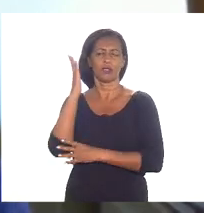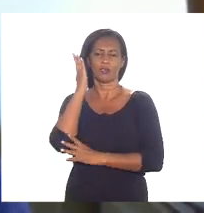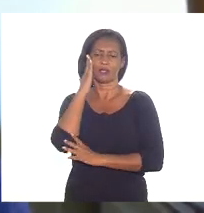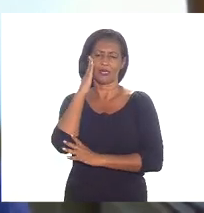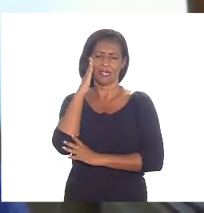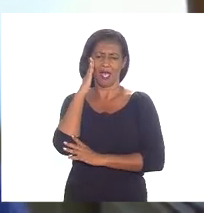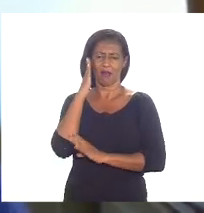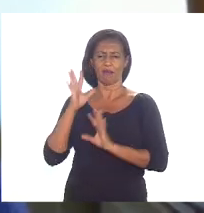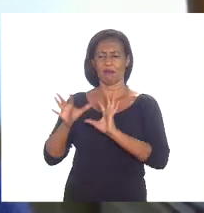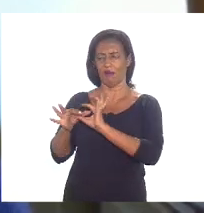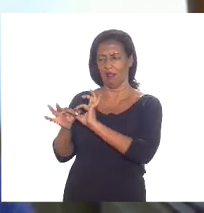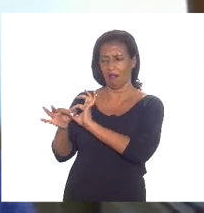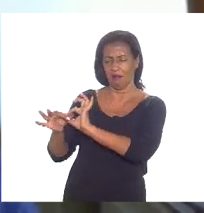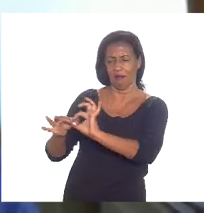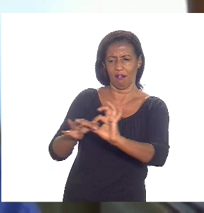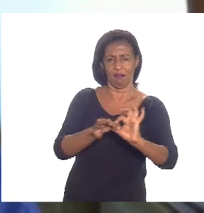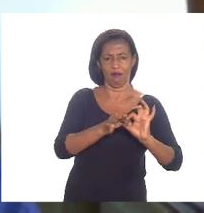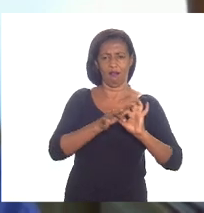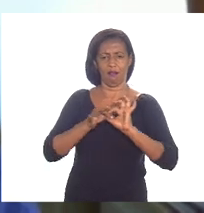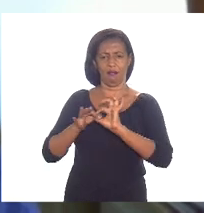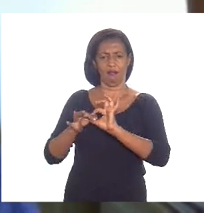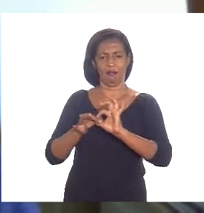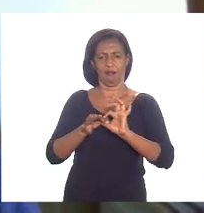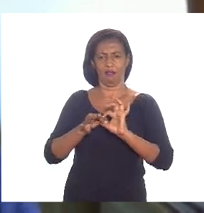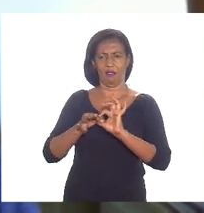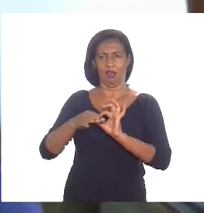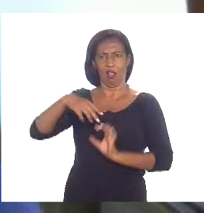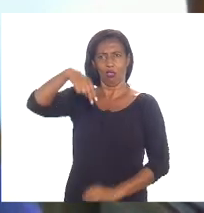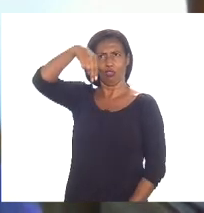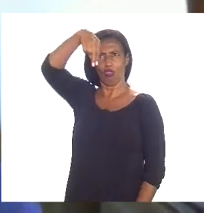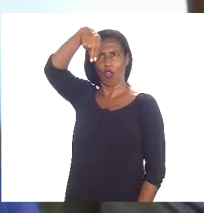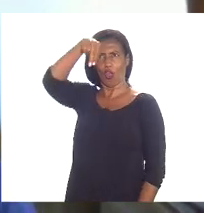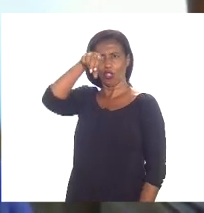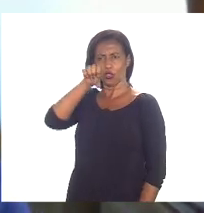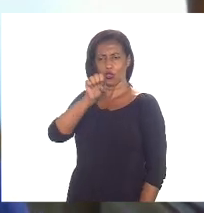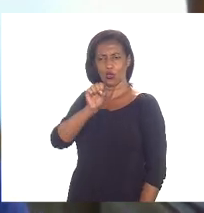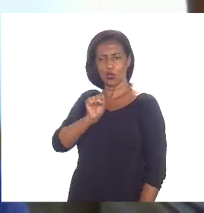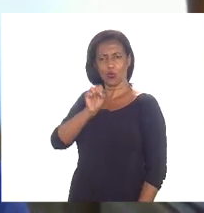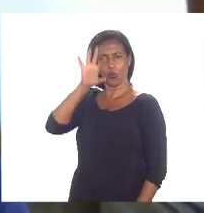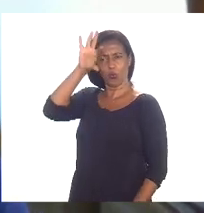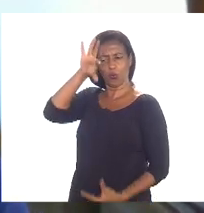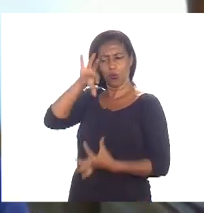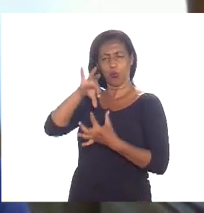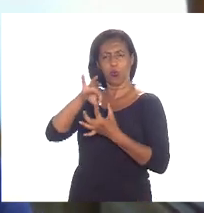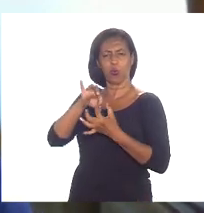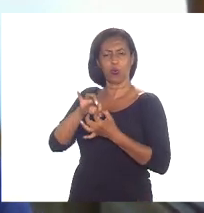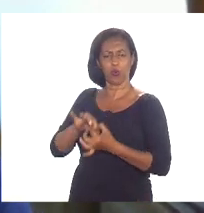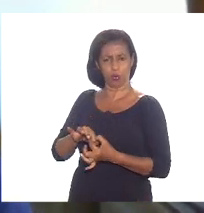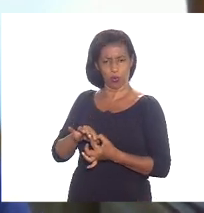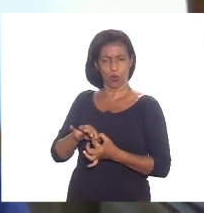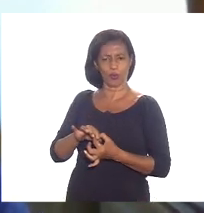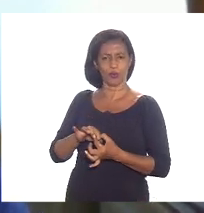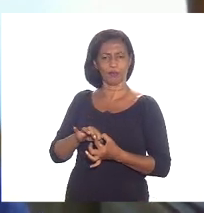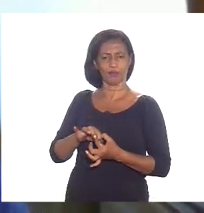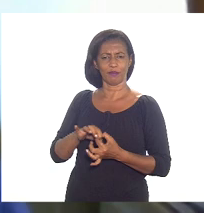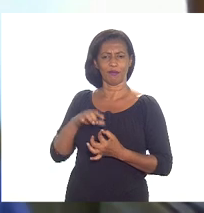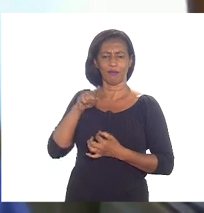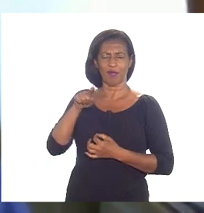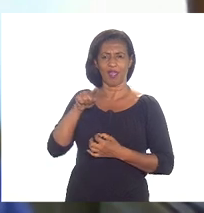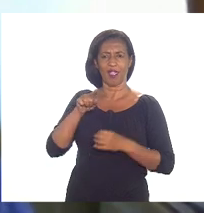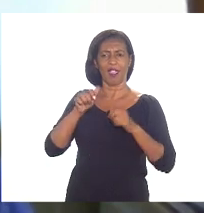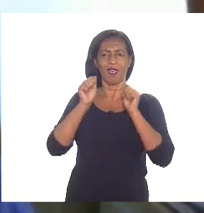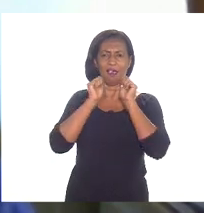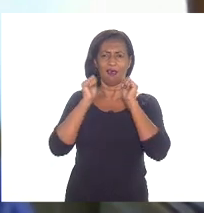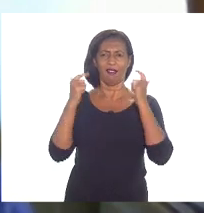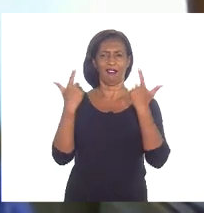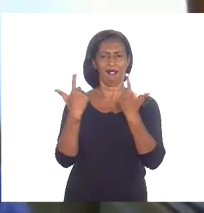uma aliança entre o Norte e o Sul, cujo ponto médio é a sede da Assembleia